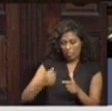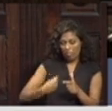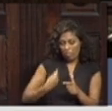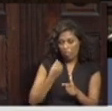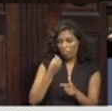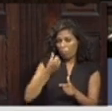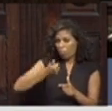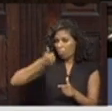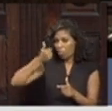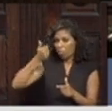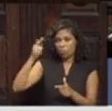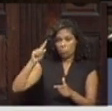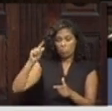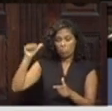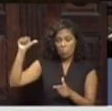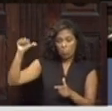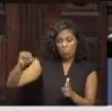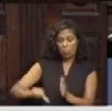marcha que segue,